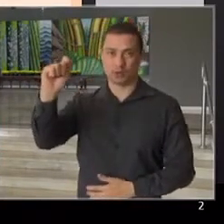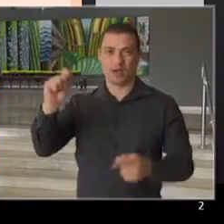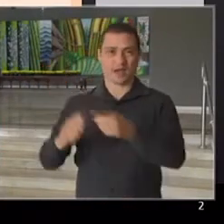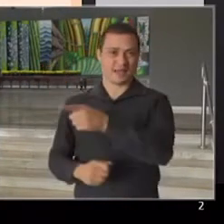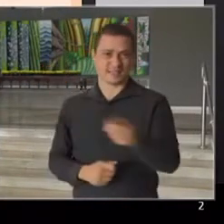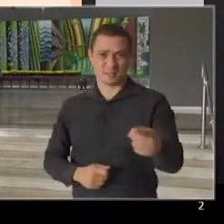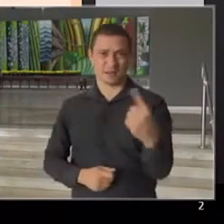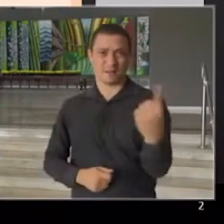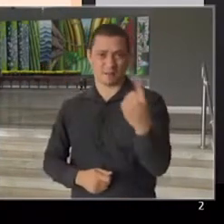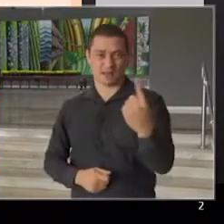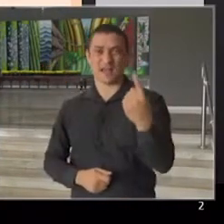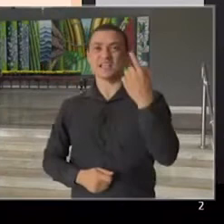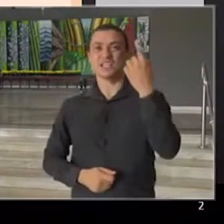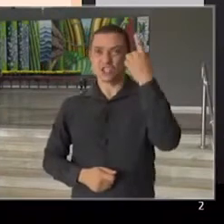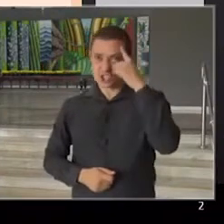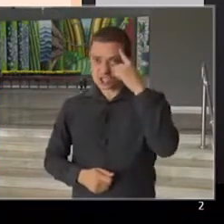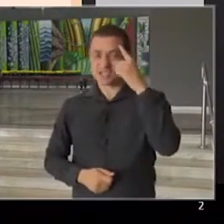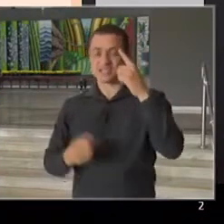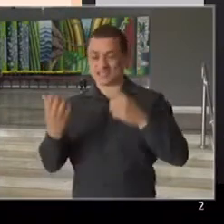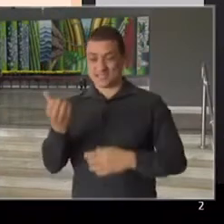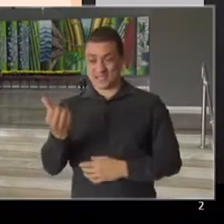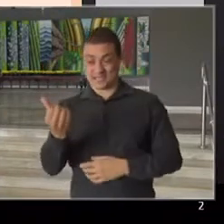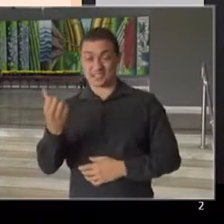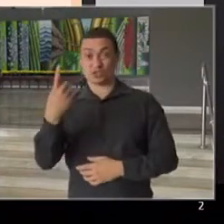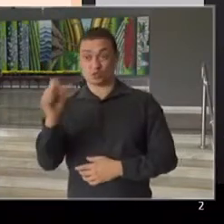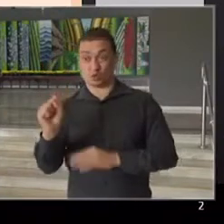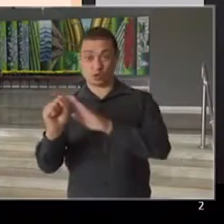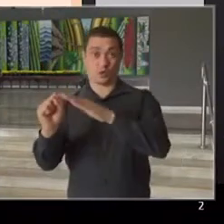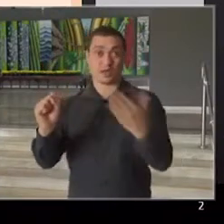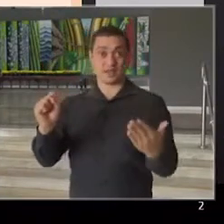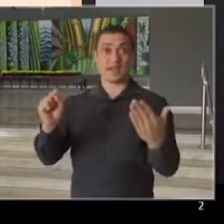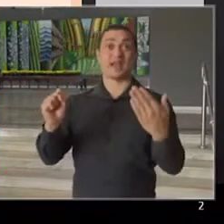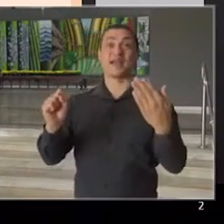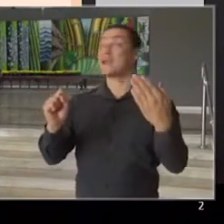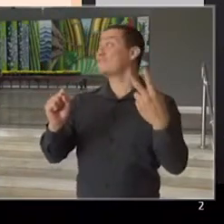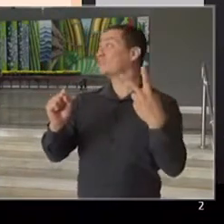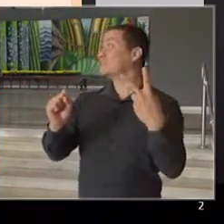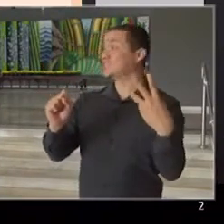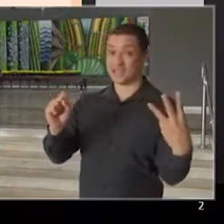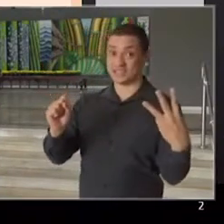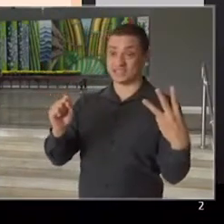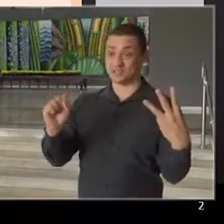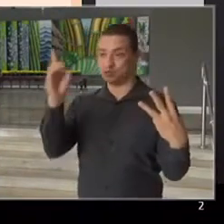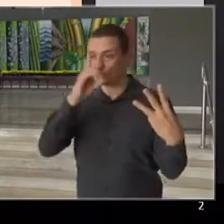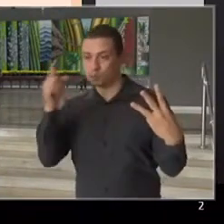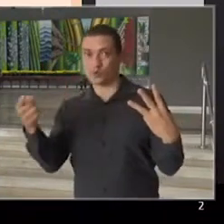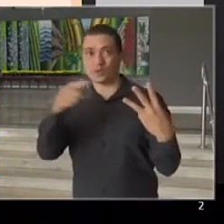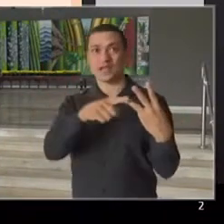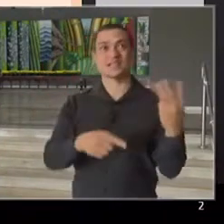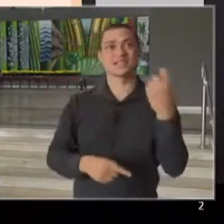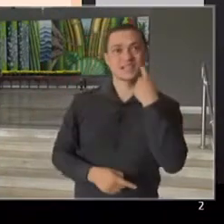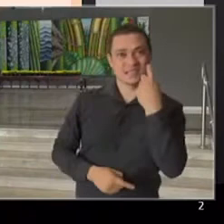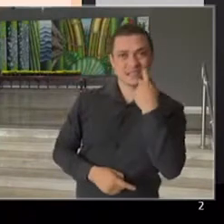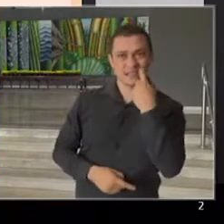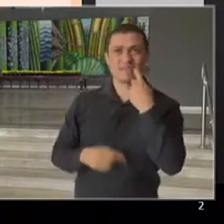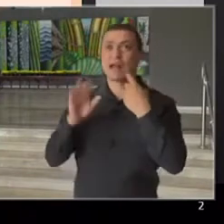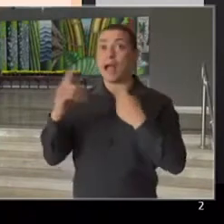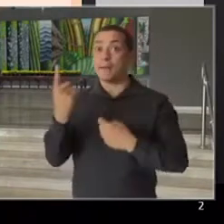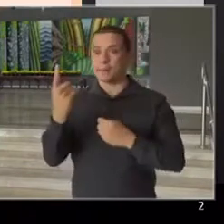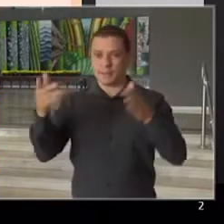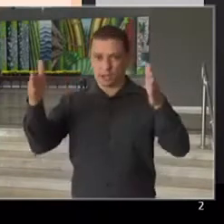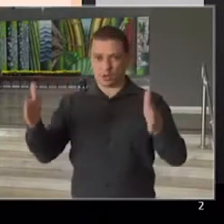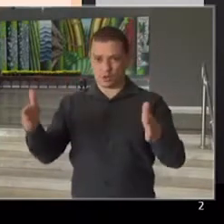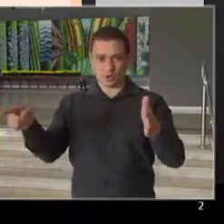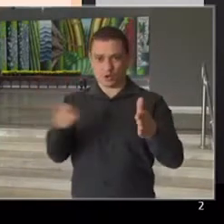na verdade são seis dias, do dia 18 de abril a 23 de abril, do domingo a sexta-feira. Nessa primeira etapa, nós estamos focando